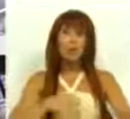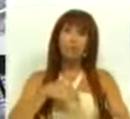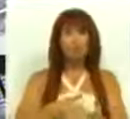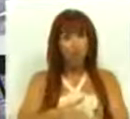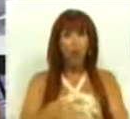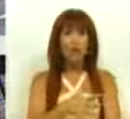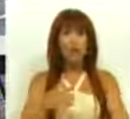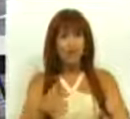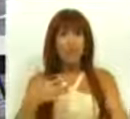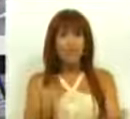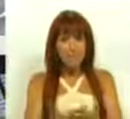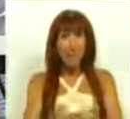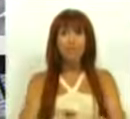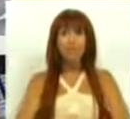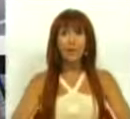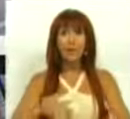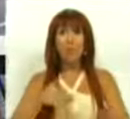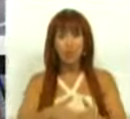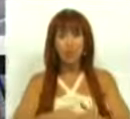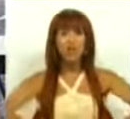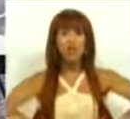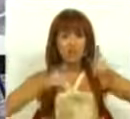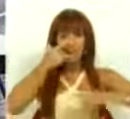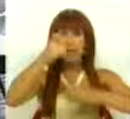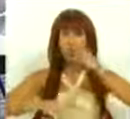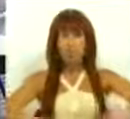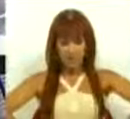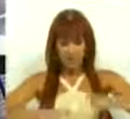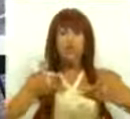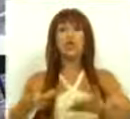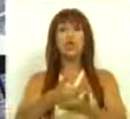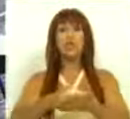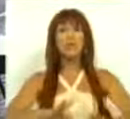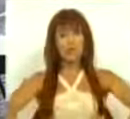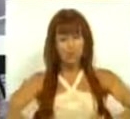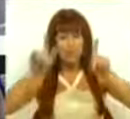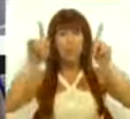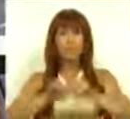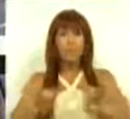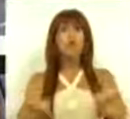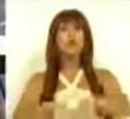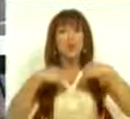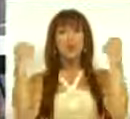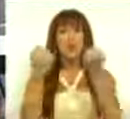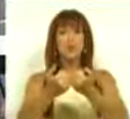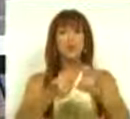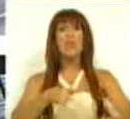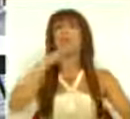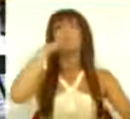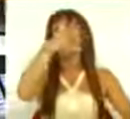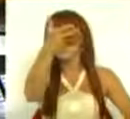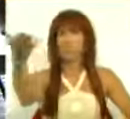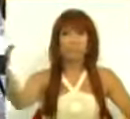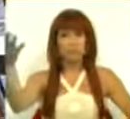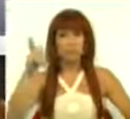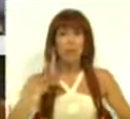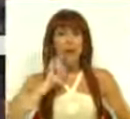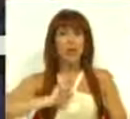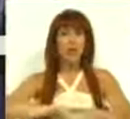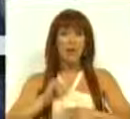o crescimento, bloqueia o desenvolvimento humano, o desenvolvimento económico e o desenvolvimento social. Diz